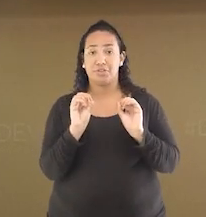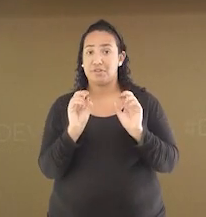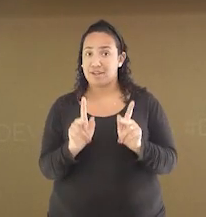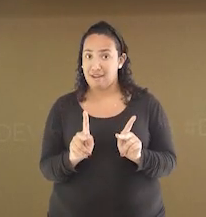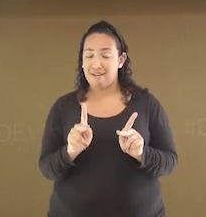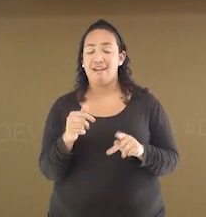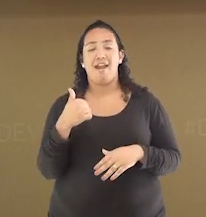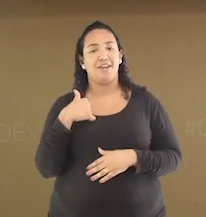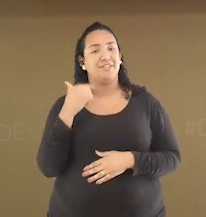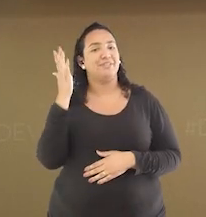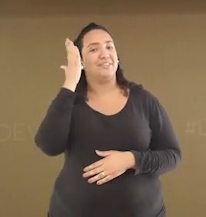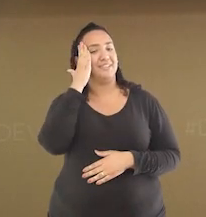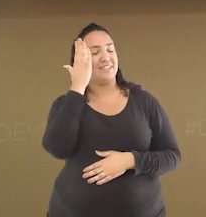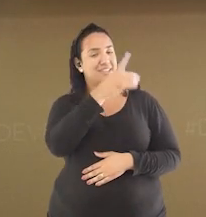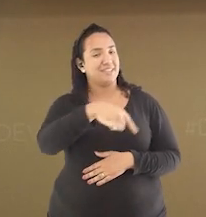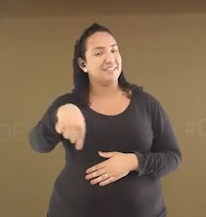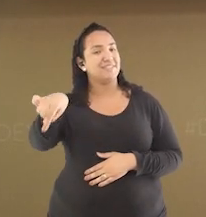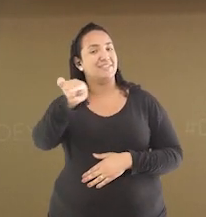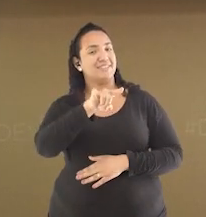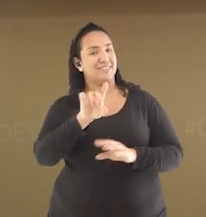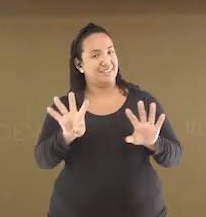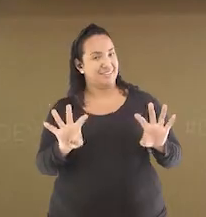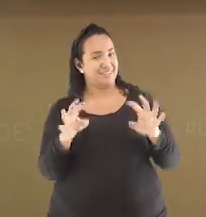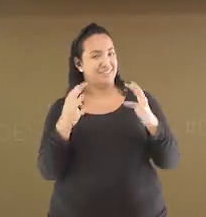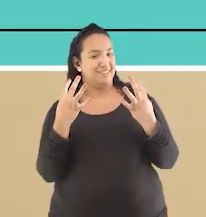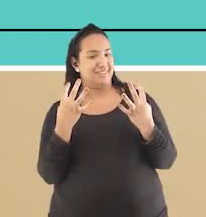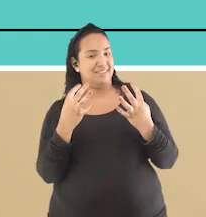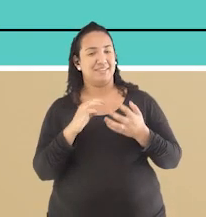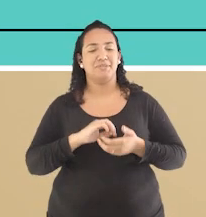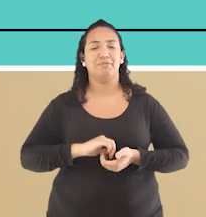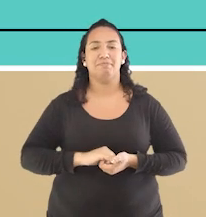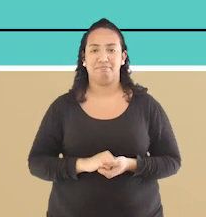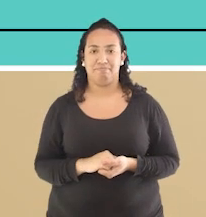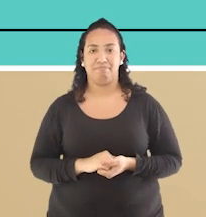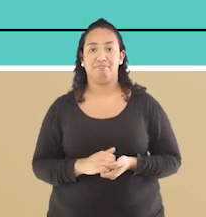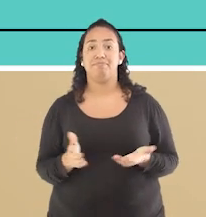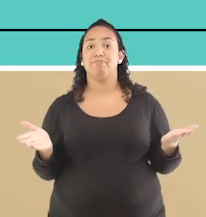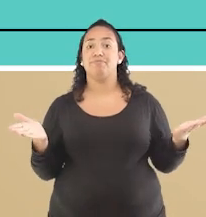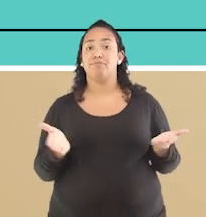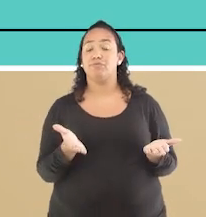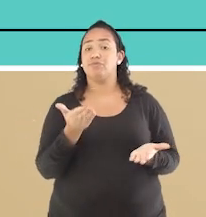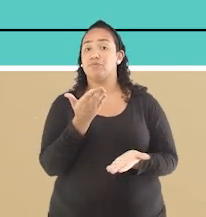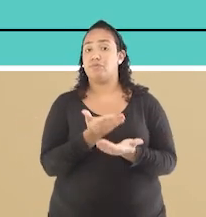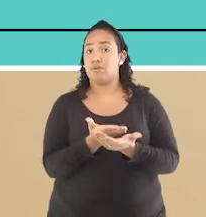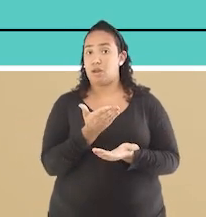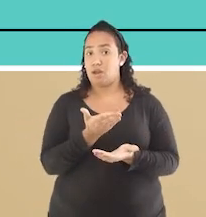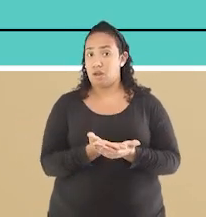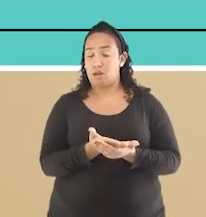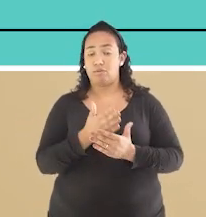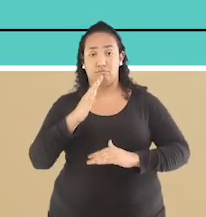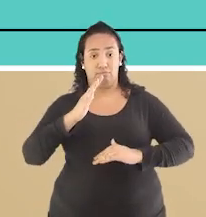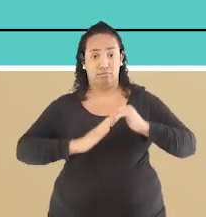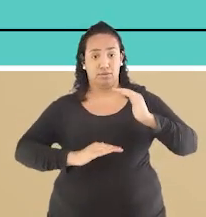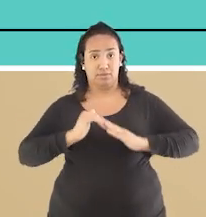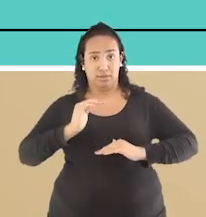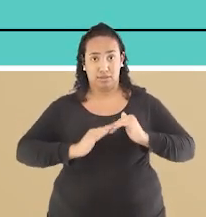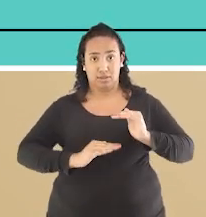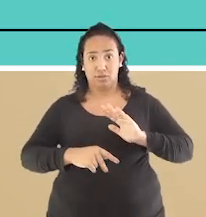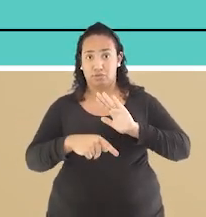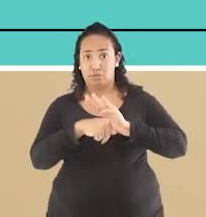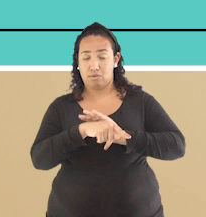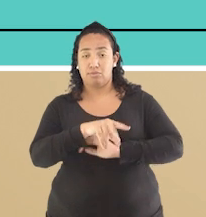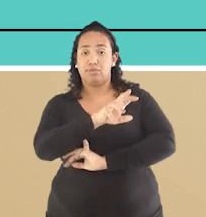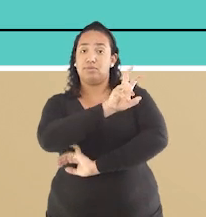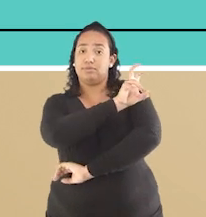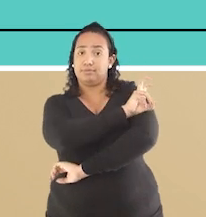Só assim fico sabendo que você esteve aqui comigo. Esta aula é destinada para os estudantes do